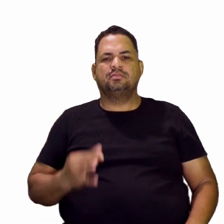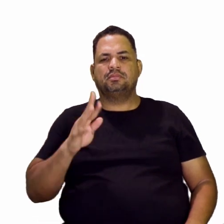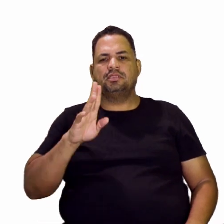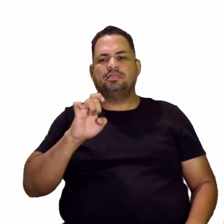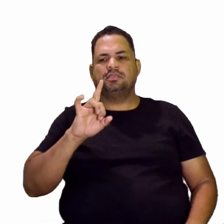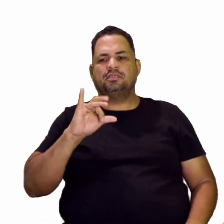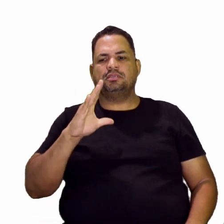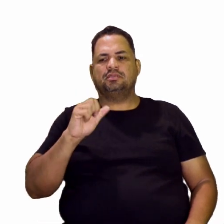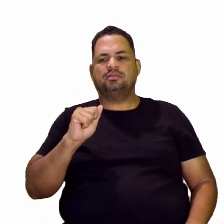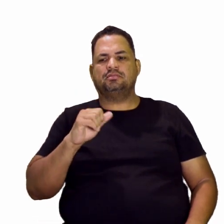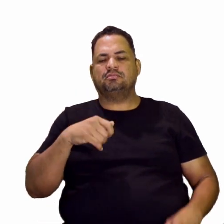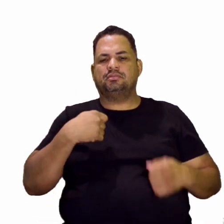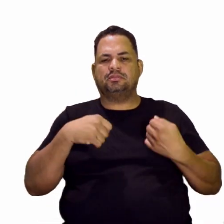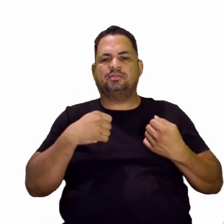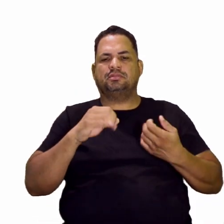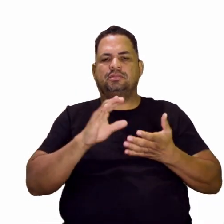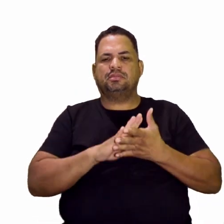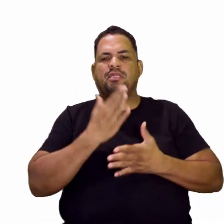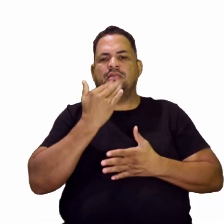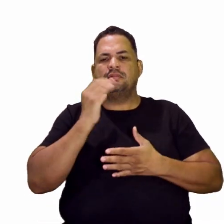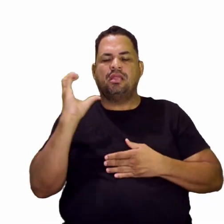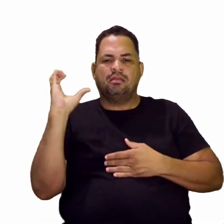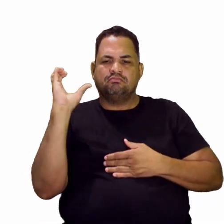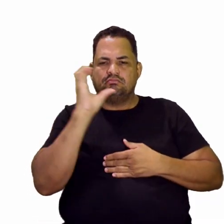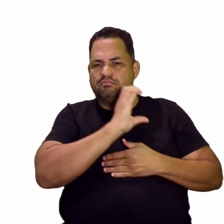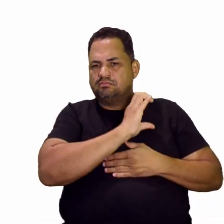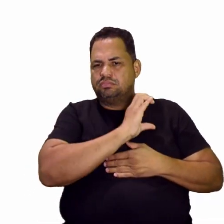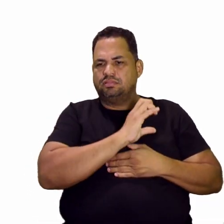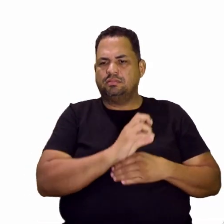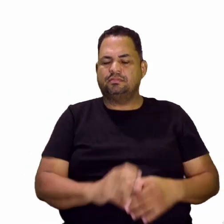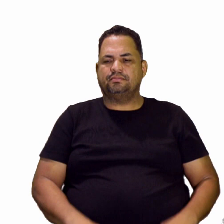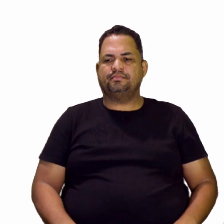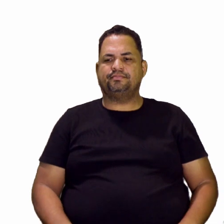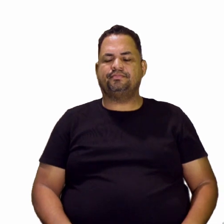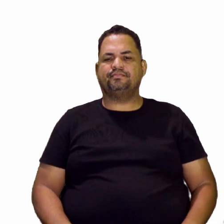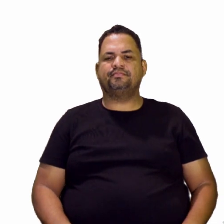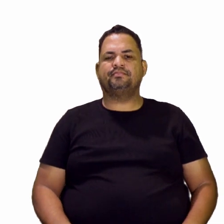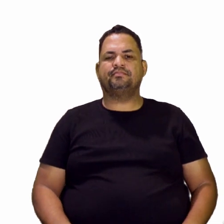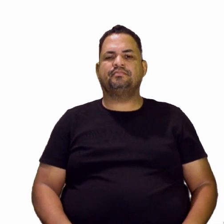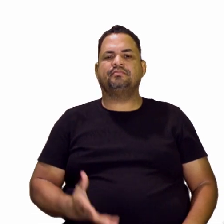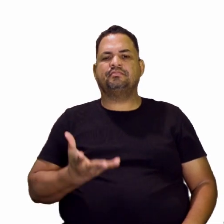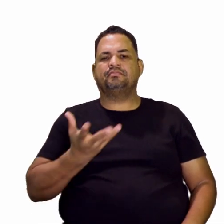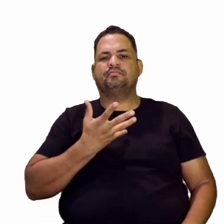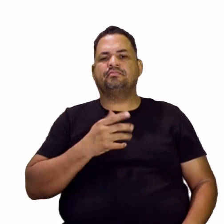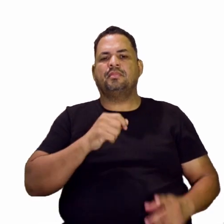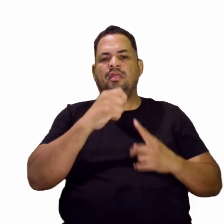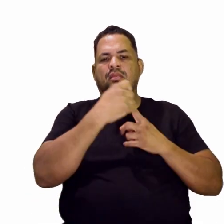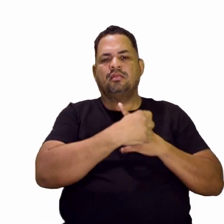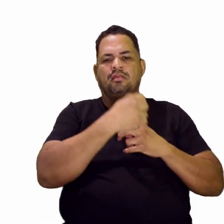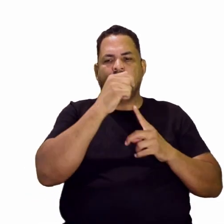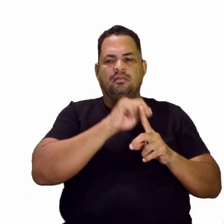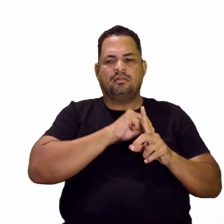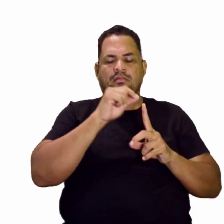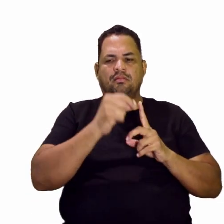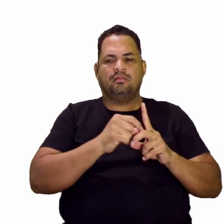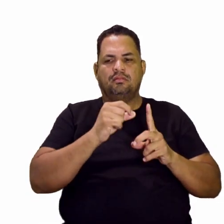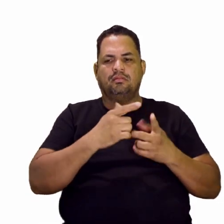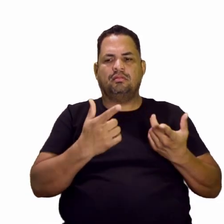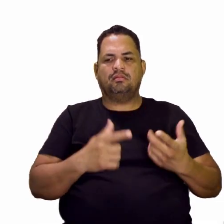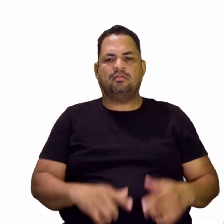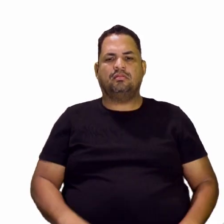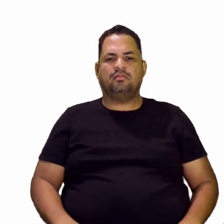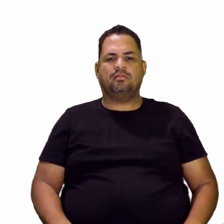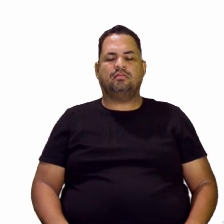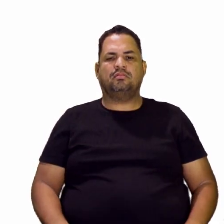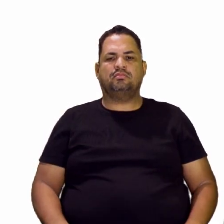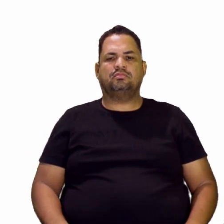ali de alimentos mais rápido, um exemplo, eu preciso de um alimento mais rápido, então eu quero que a banana, não, vou colocar aqui